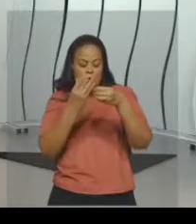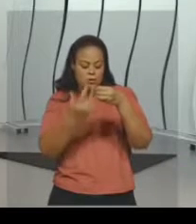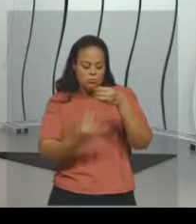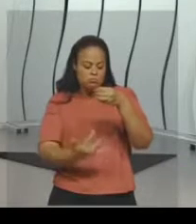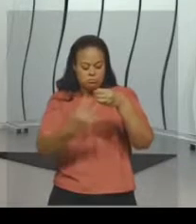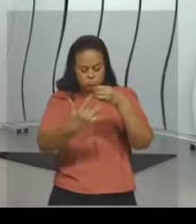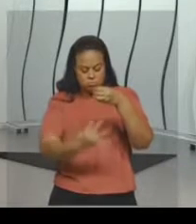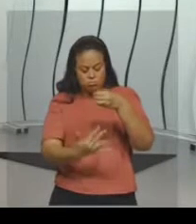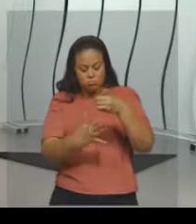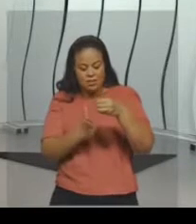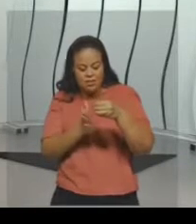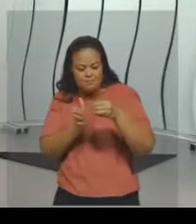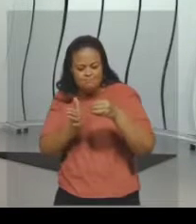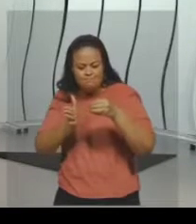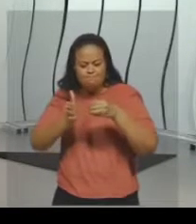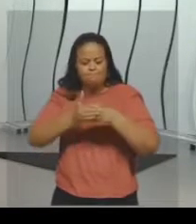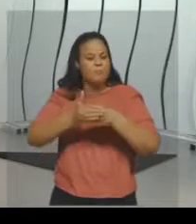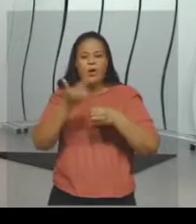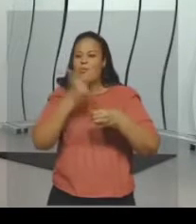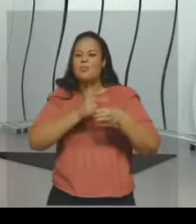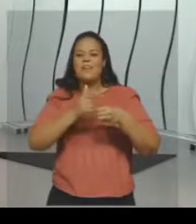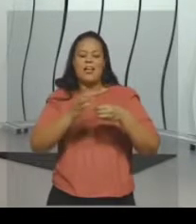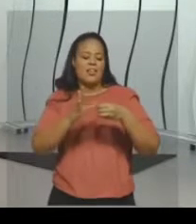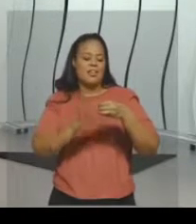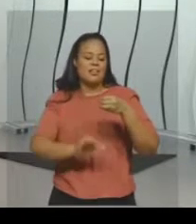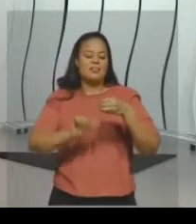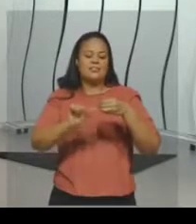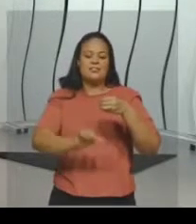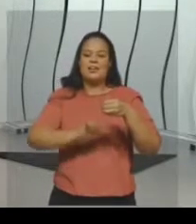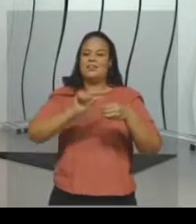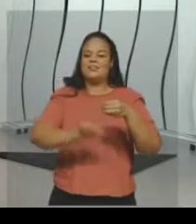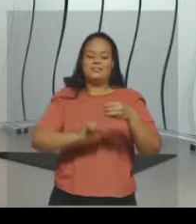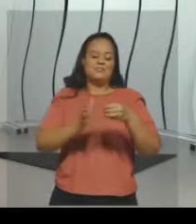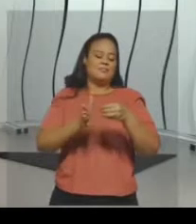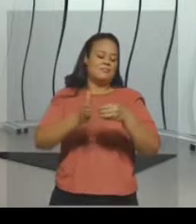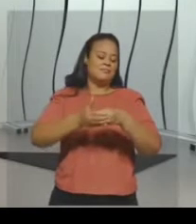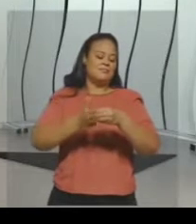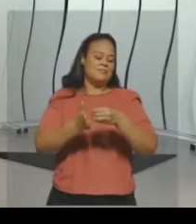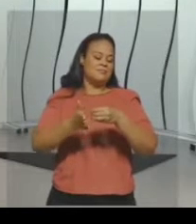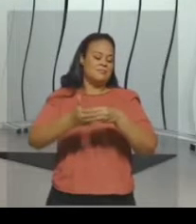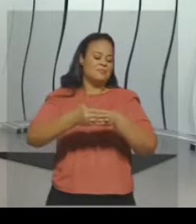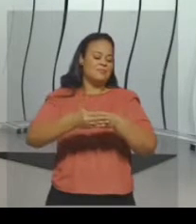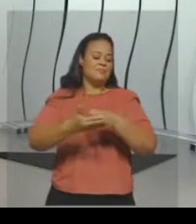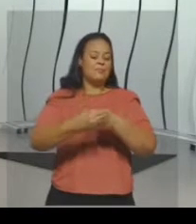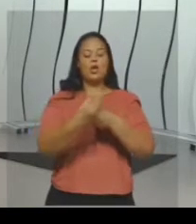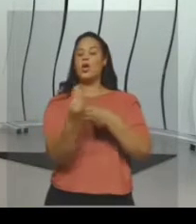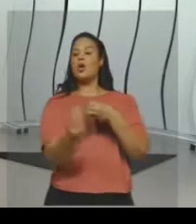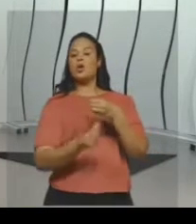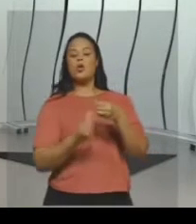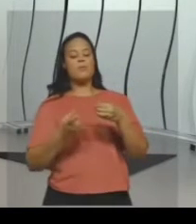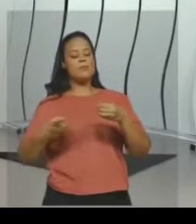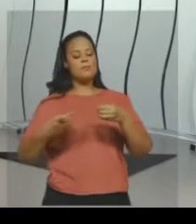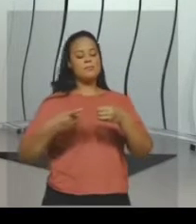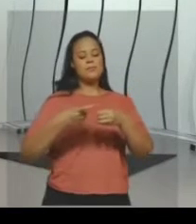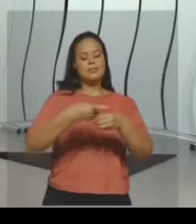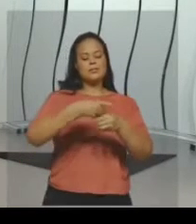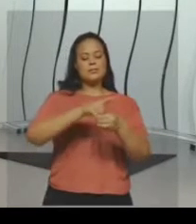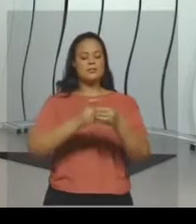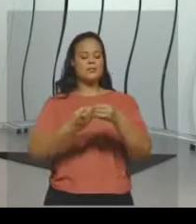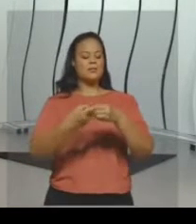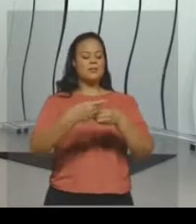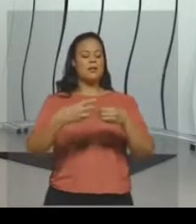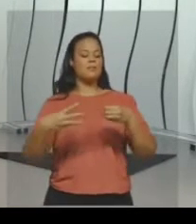essa parede ela vai ser resistente à mudança de conformação, à mudança da forma dessa bactéria, protegendo então